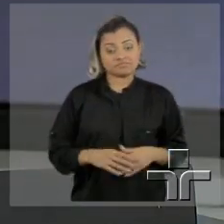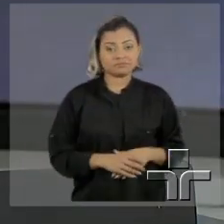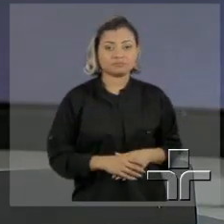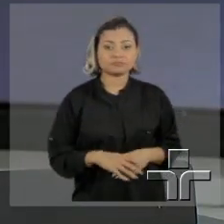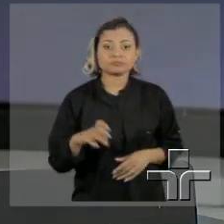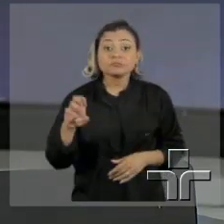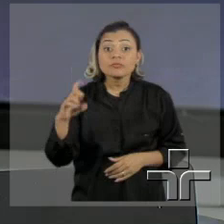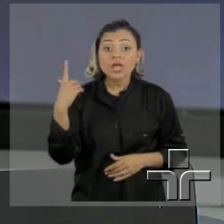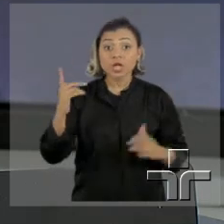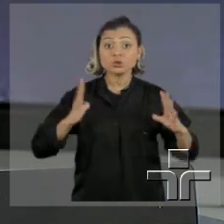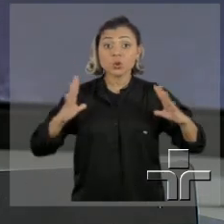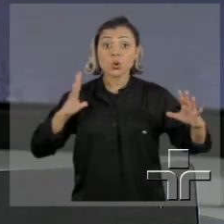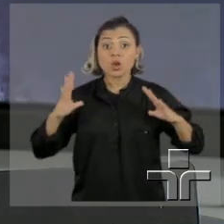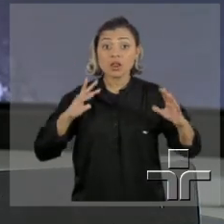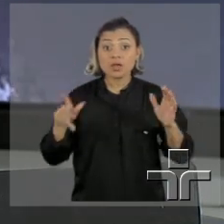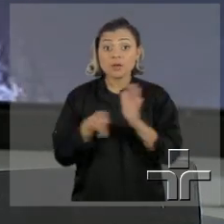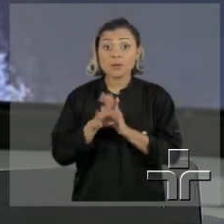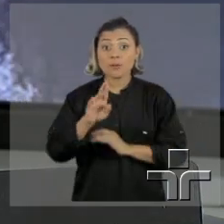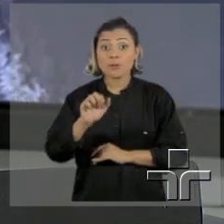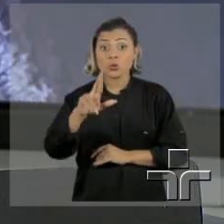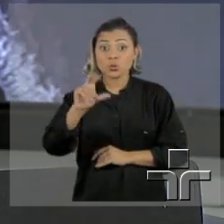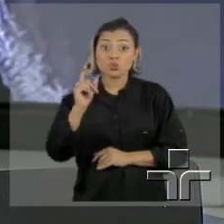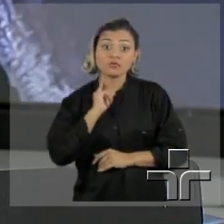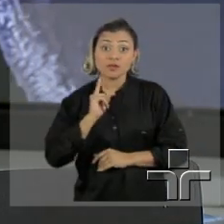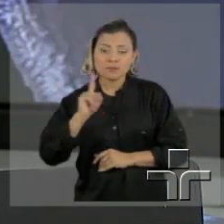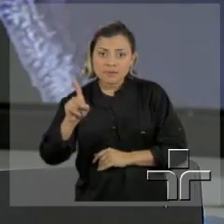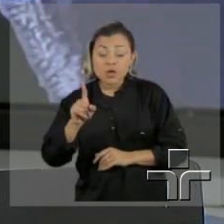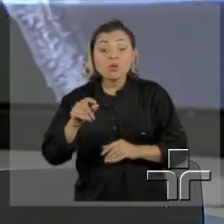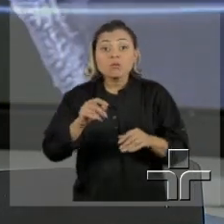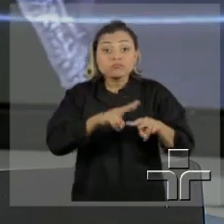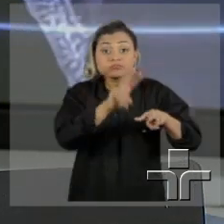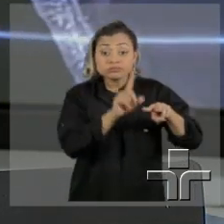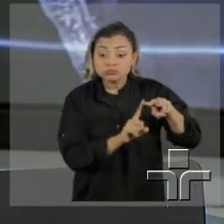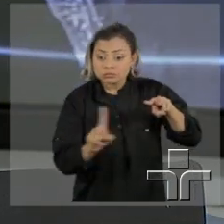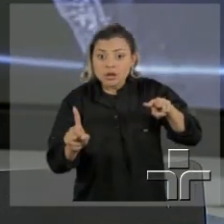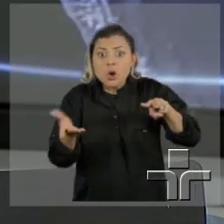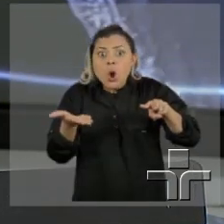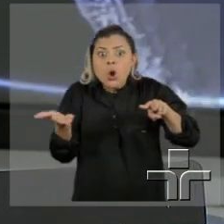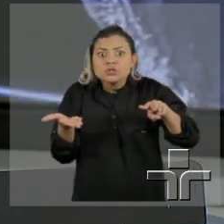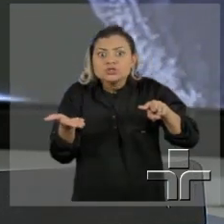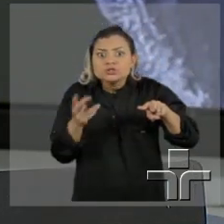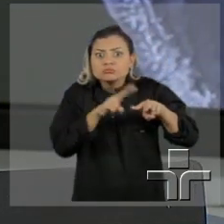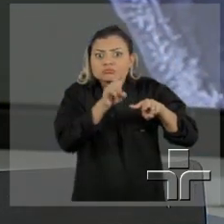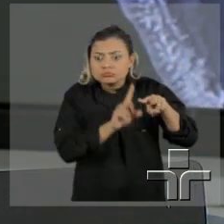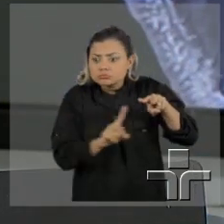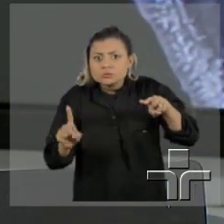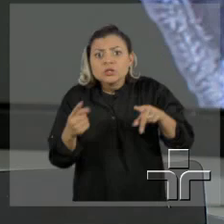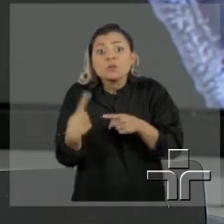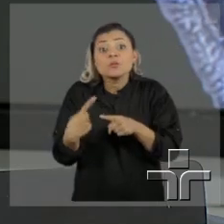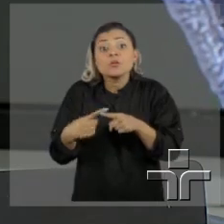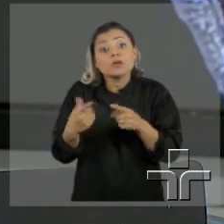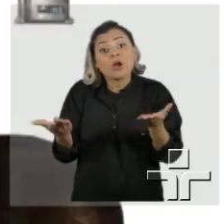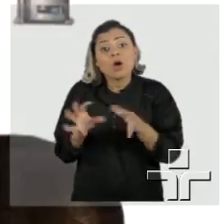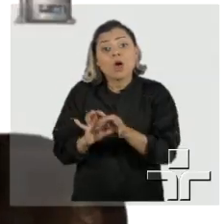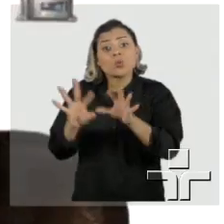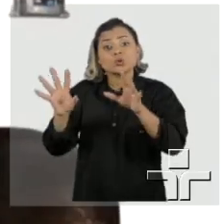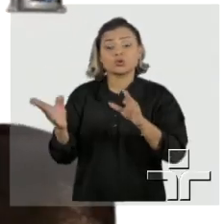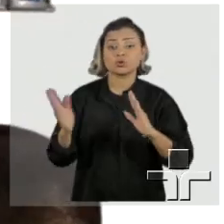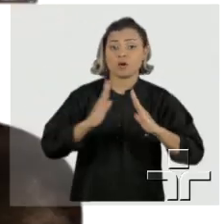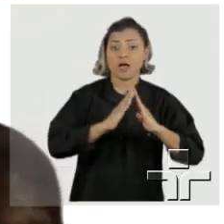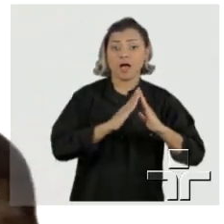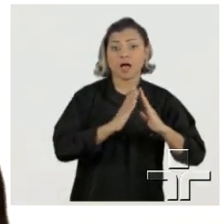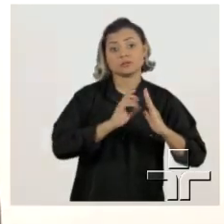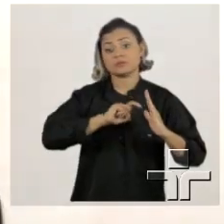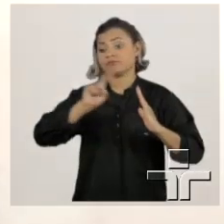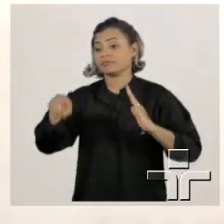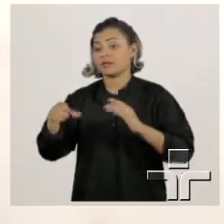Ex-goleiro Bruno Fernandes de Souza deixou a prisão agora à noite após a justiça autorizar progressão de regime para o semiaberto.